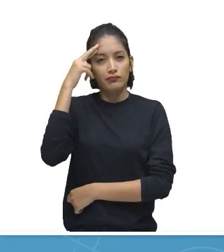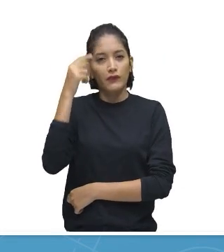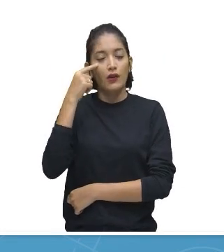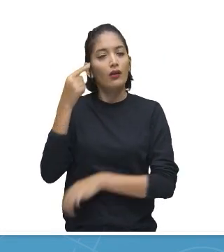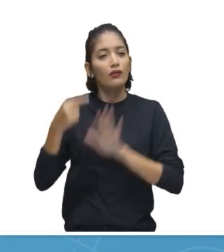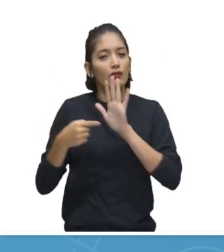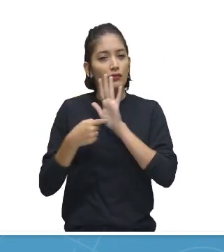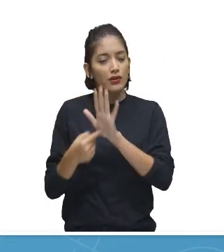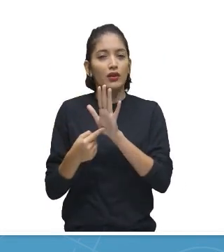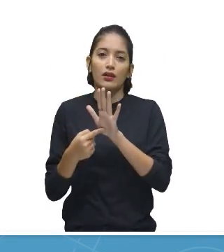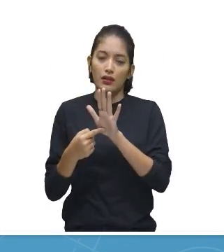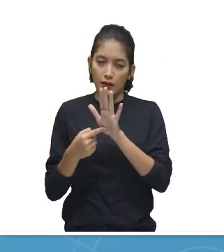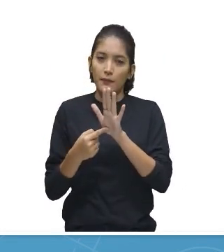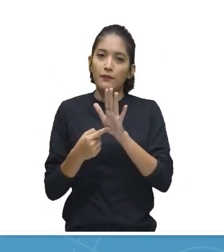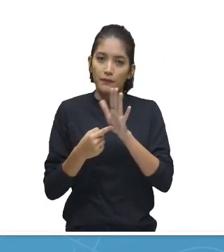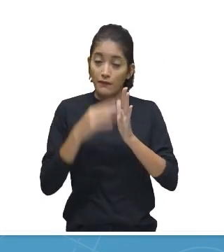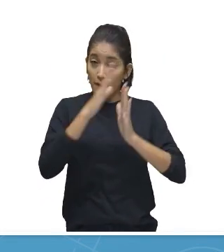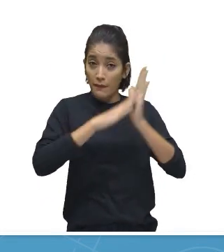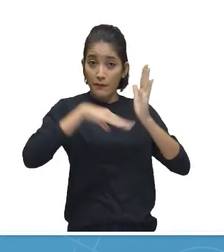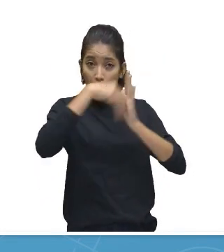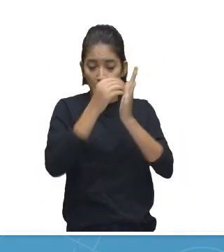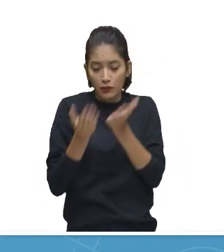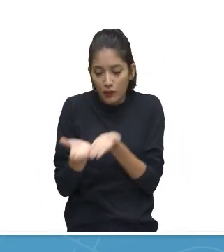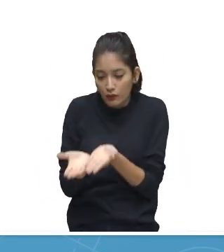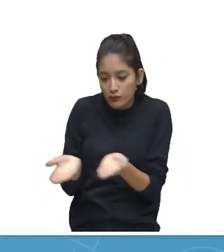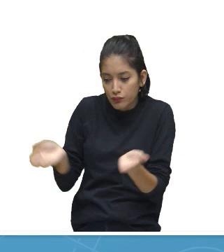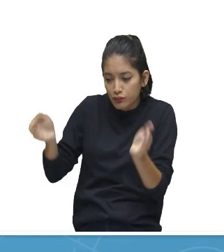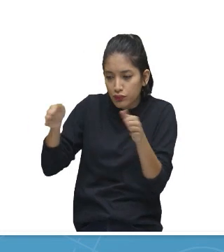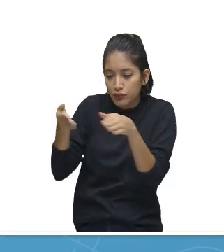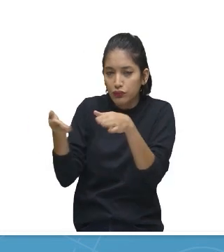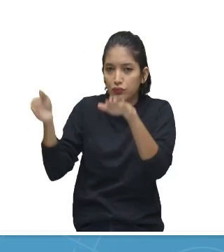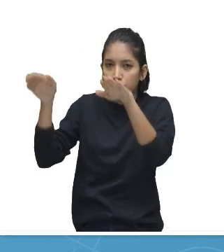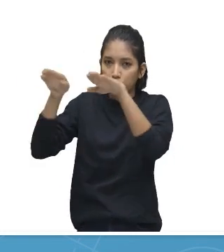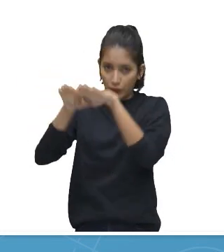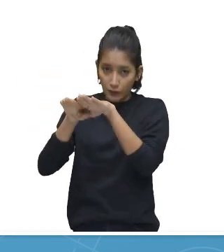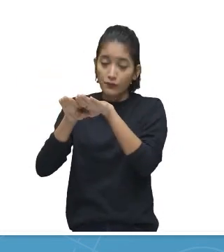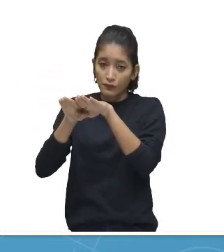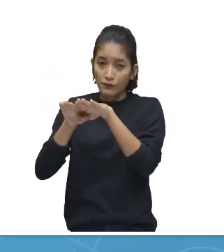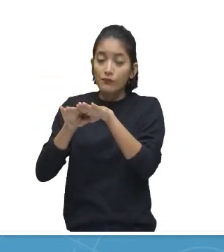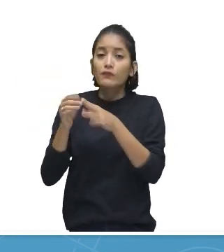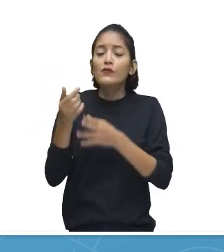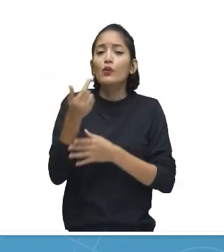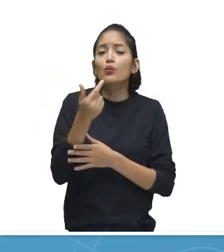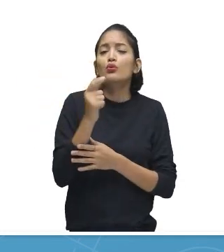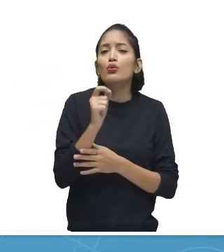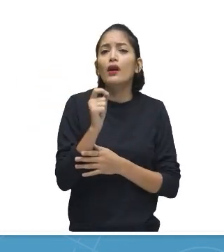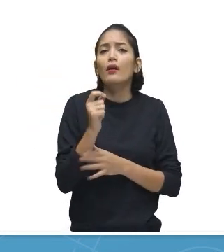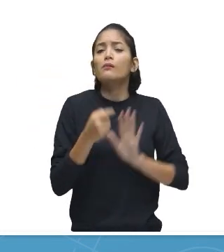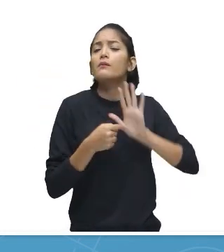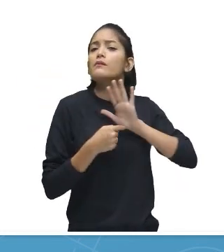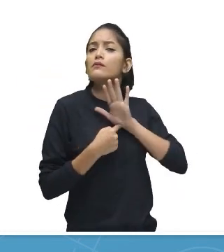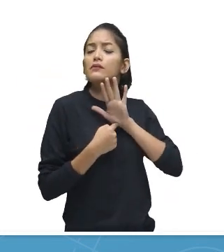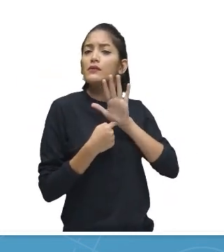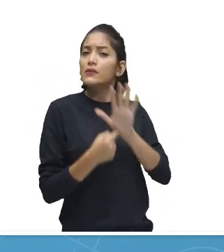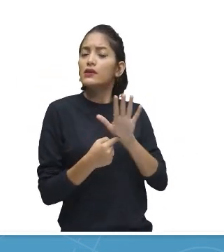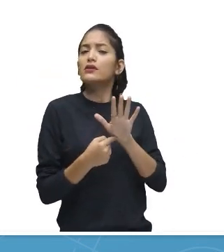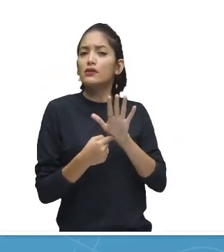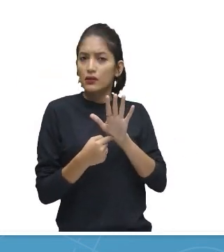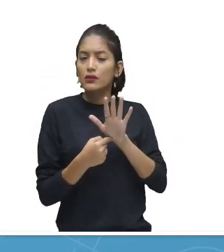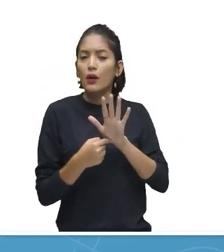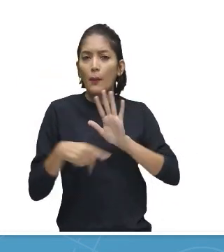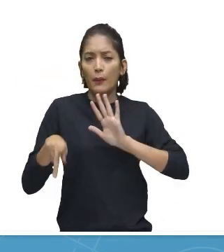imagem de uma pintura em vaso grega e eles não tinham mais essa representação